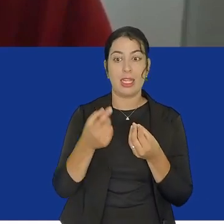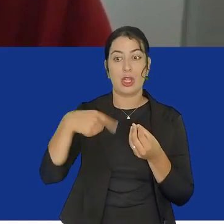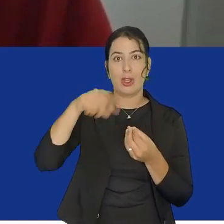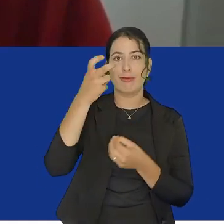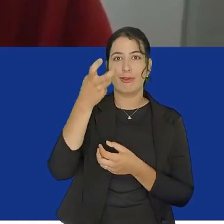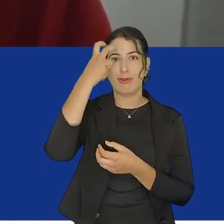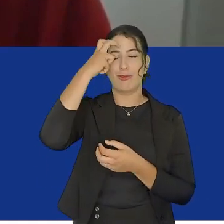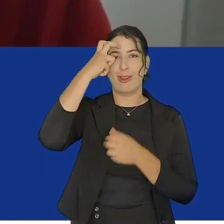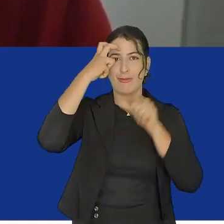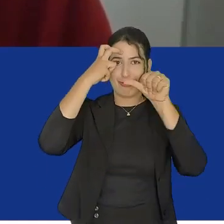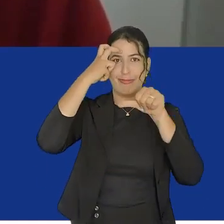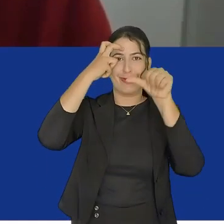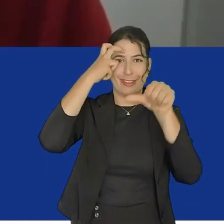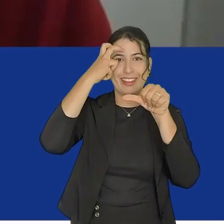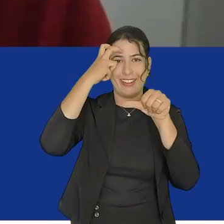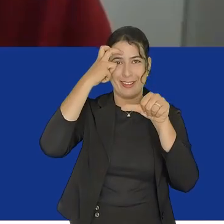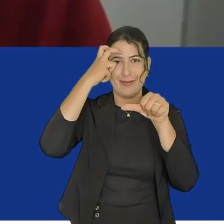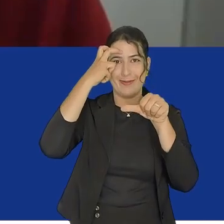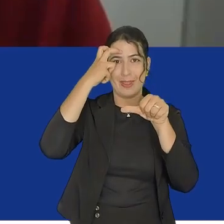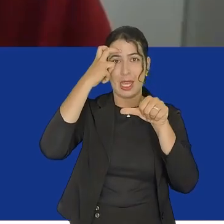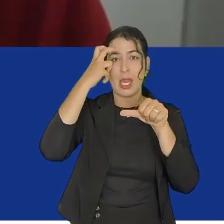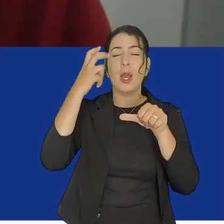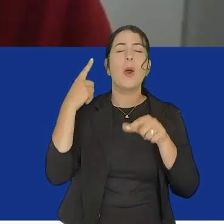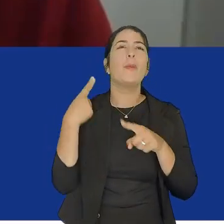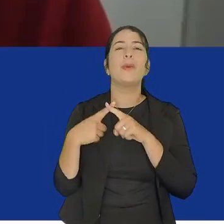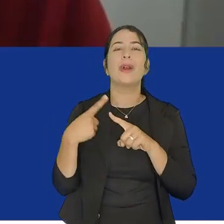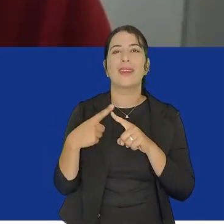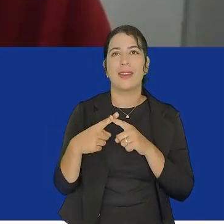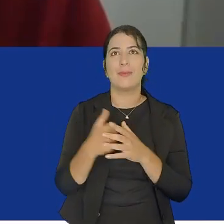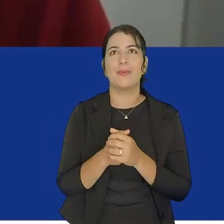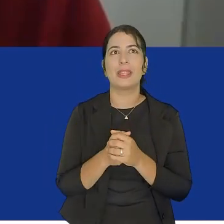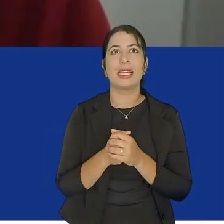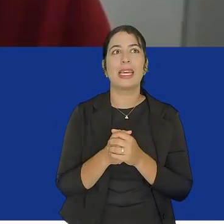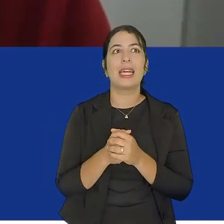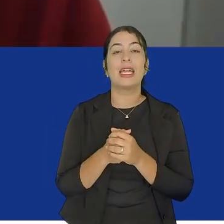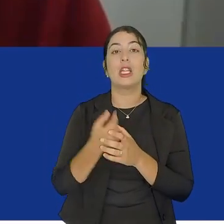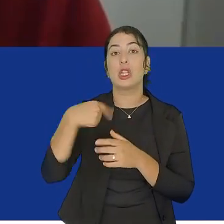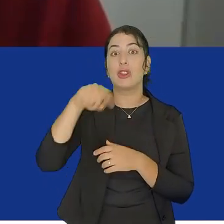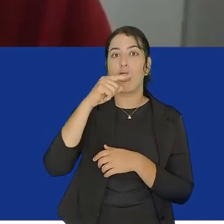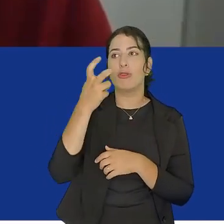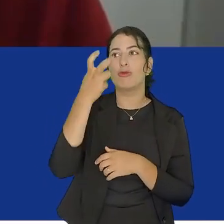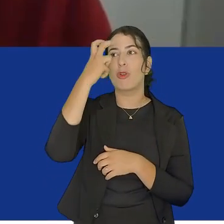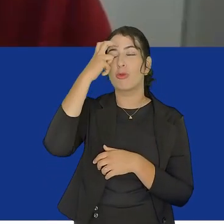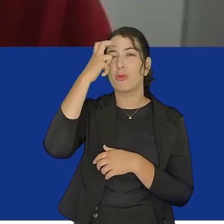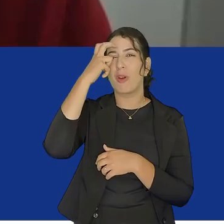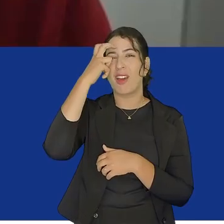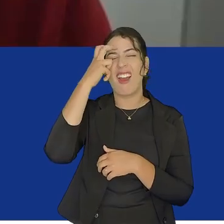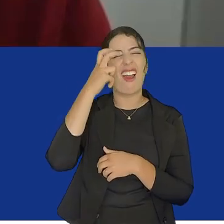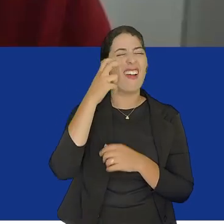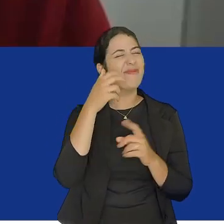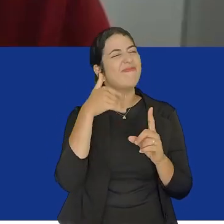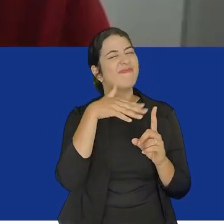de tolerância. E não é, porque assim, eu acho que a gente não tem uma cultura assediadora, eu acho que a gente tem uma cultura de tolerância ao assédio,